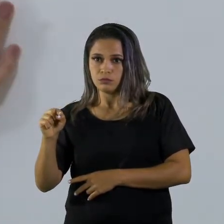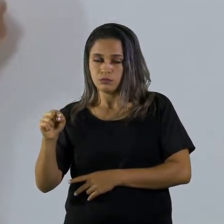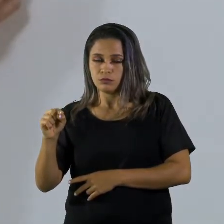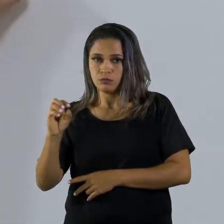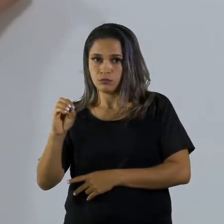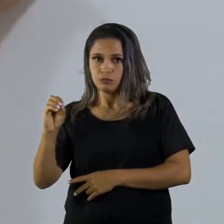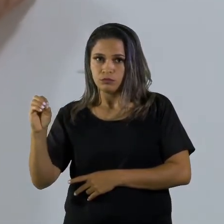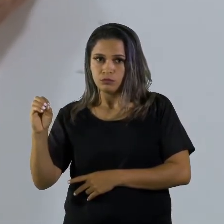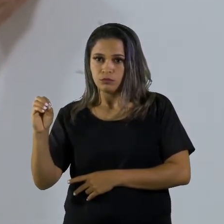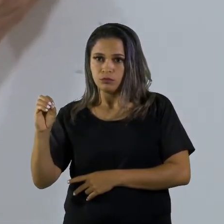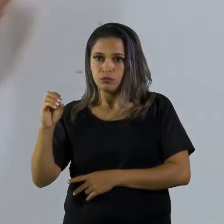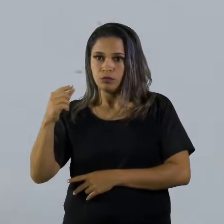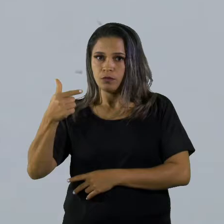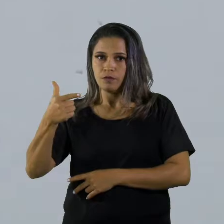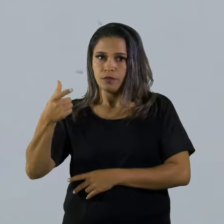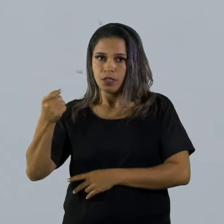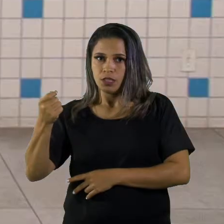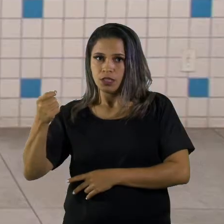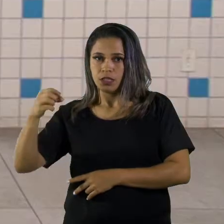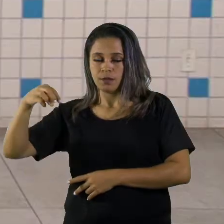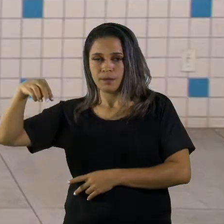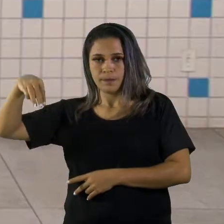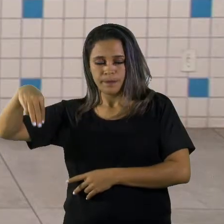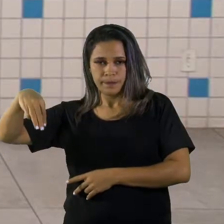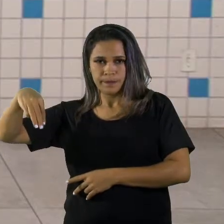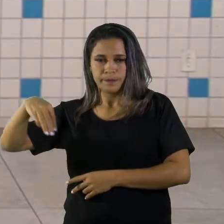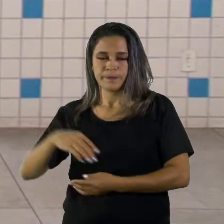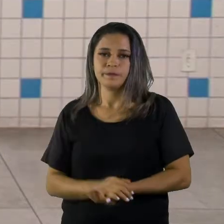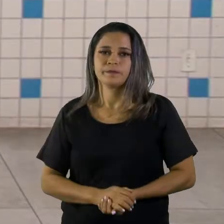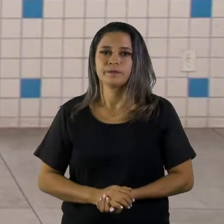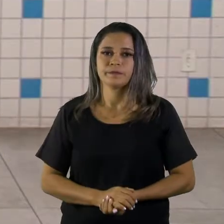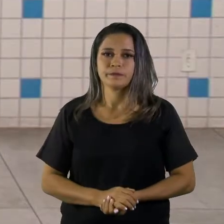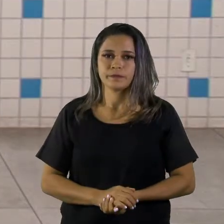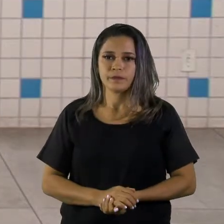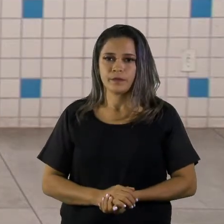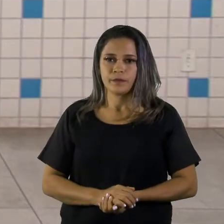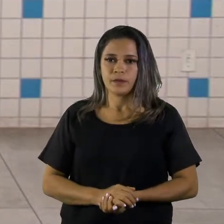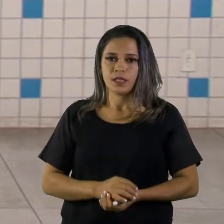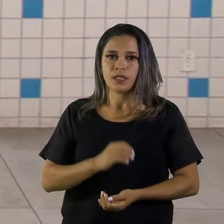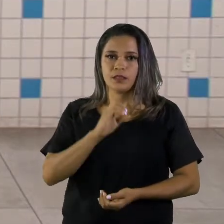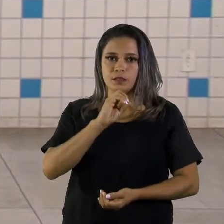para 20 metros, ok?